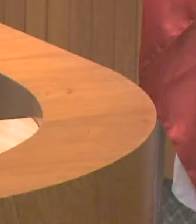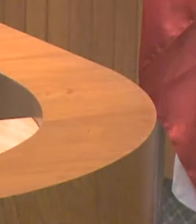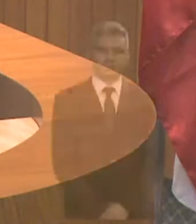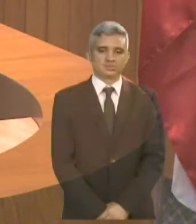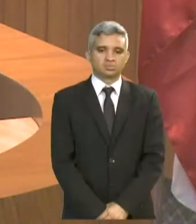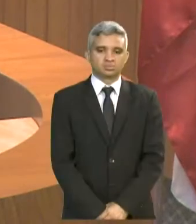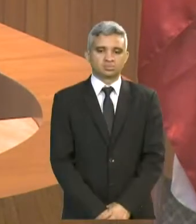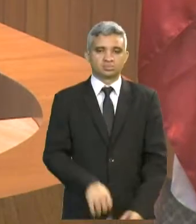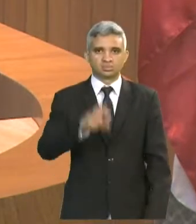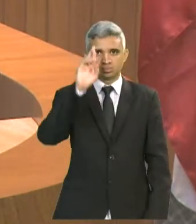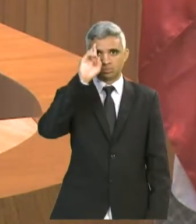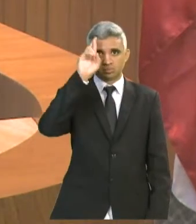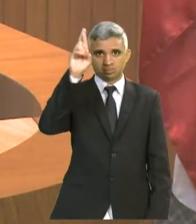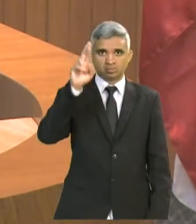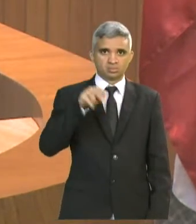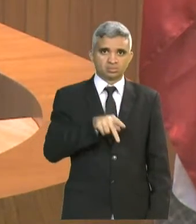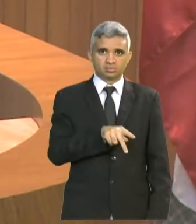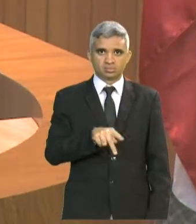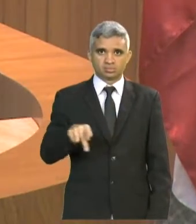Senhor presidente,